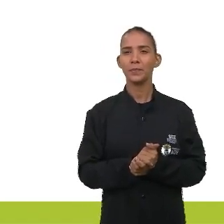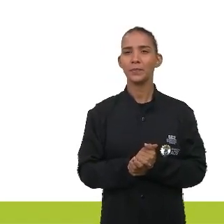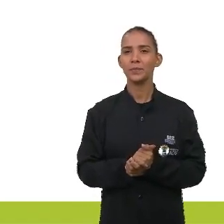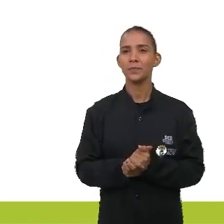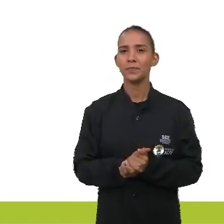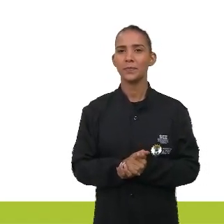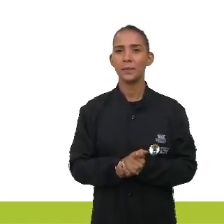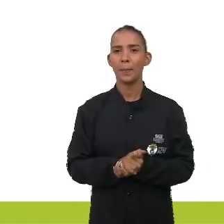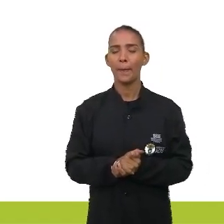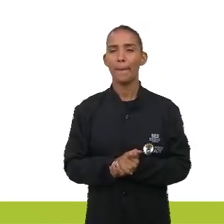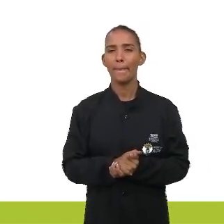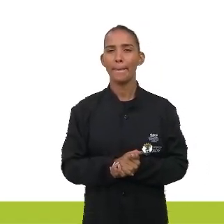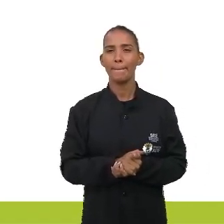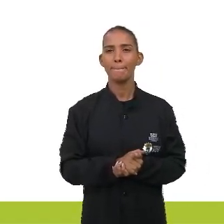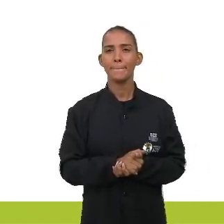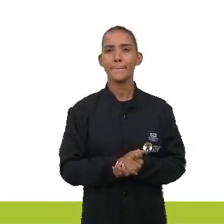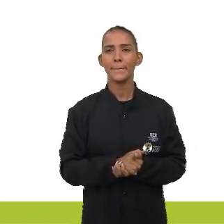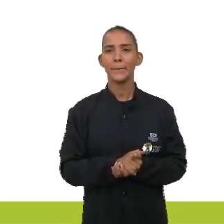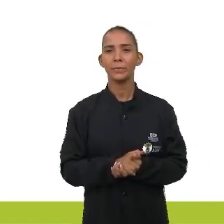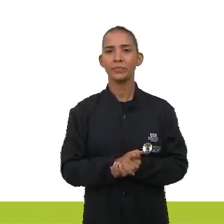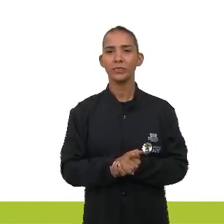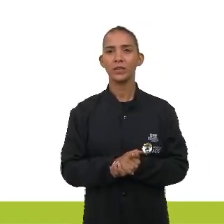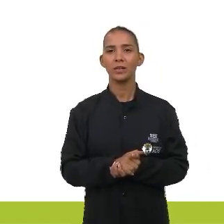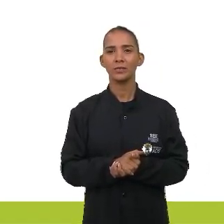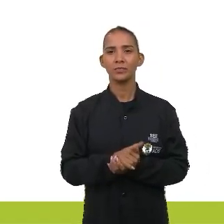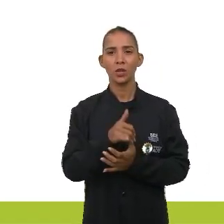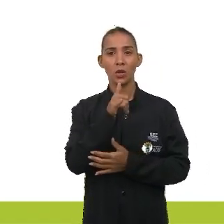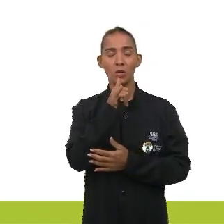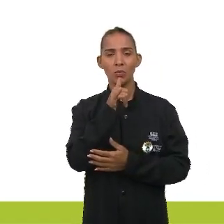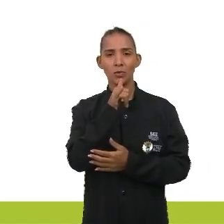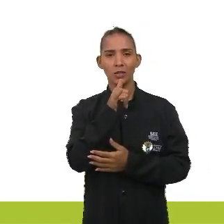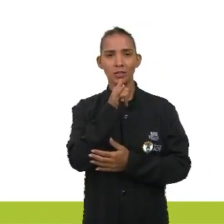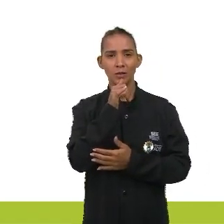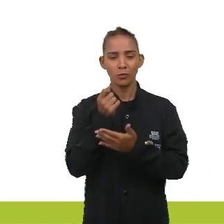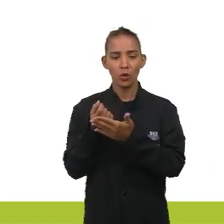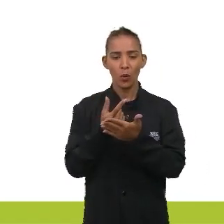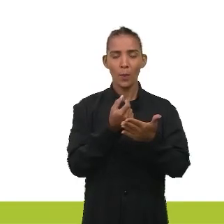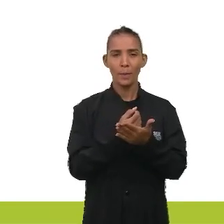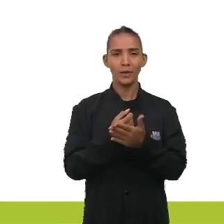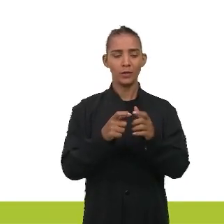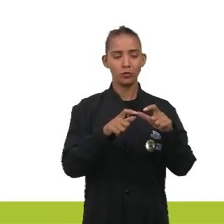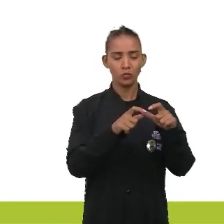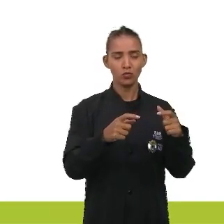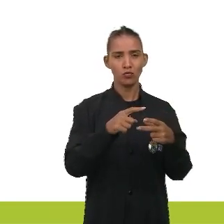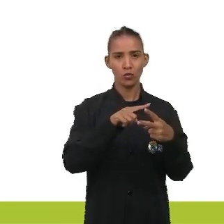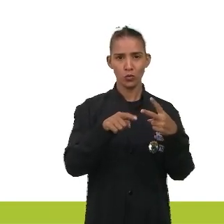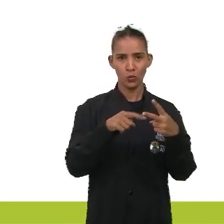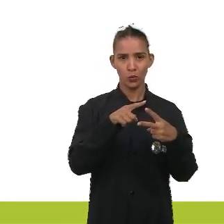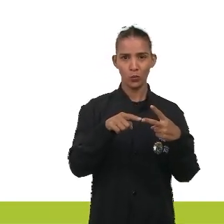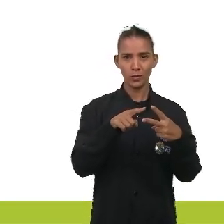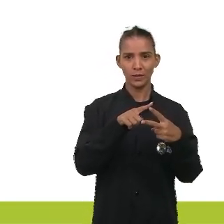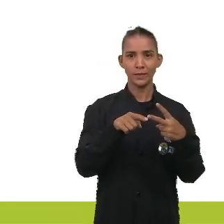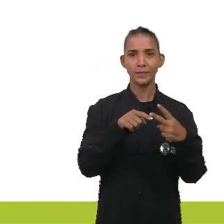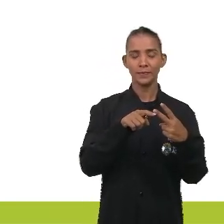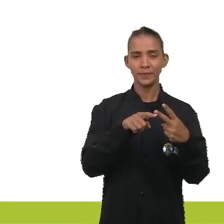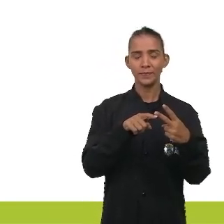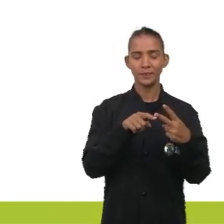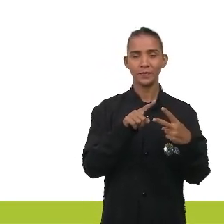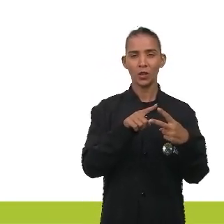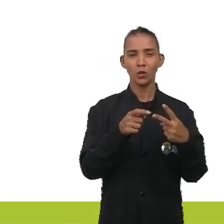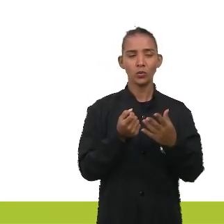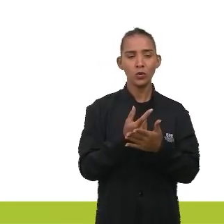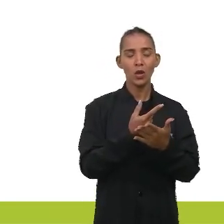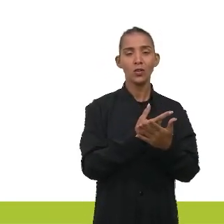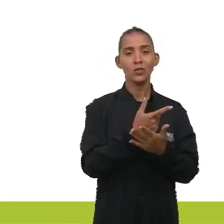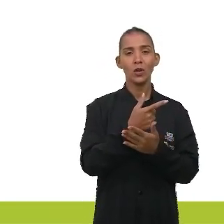Digamos que eu tenha comprado 2 barras de chocolates C1, que digamos que seja o chocolate ao